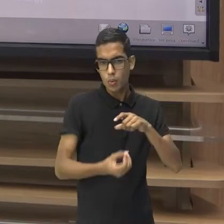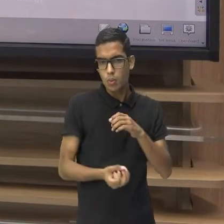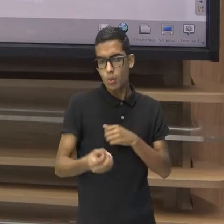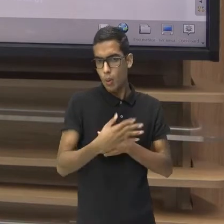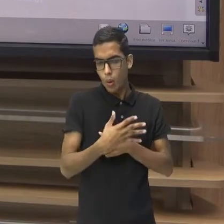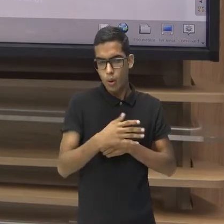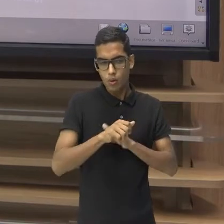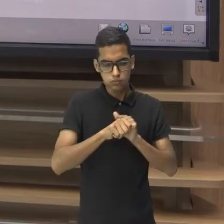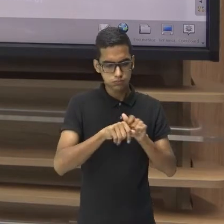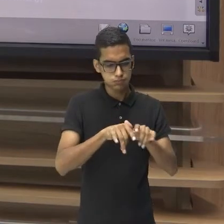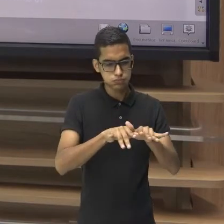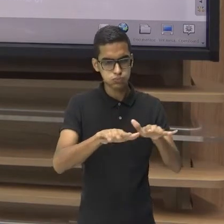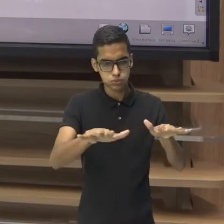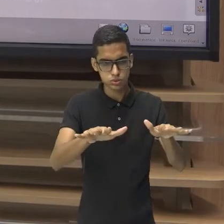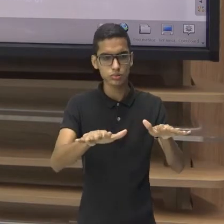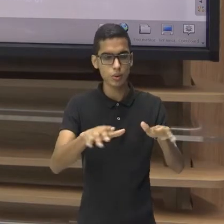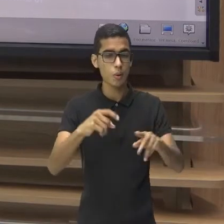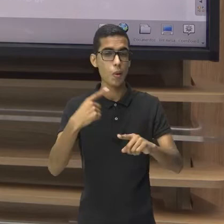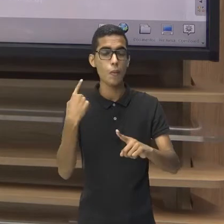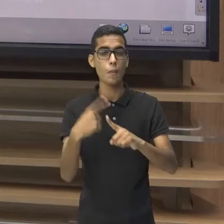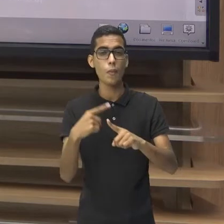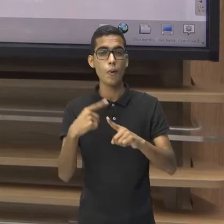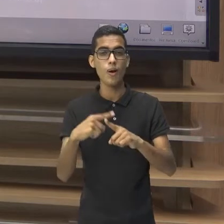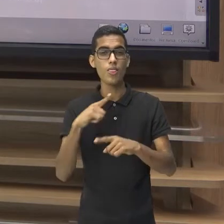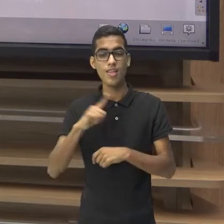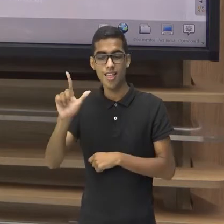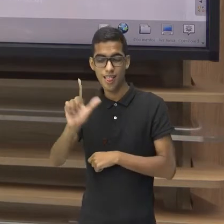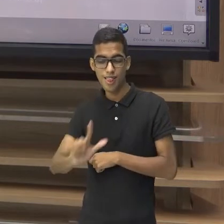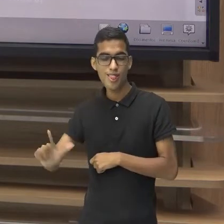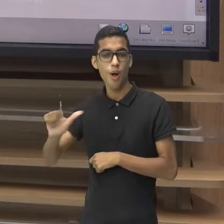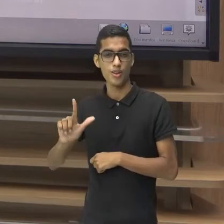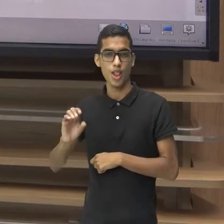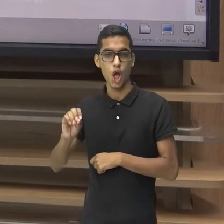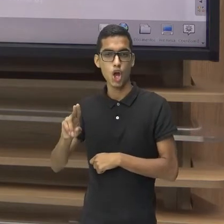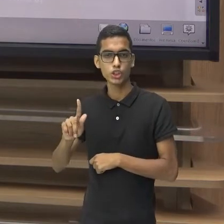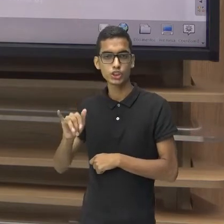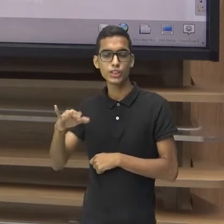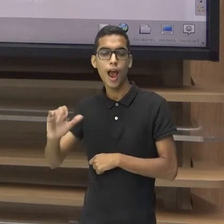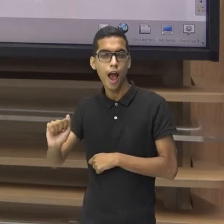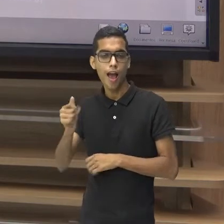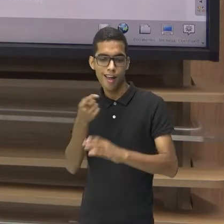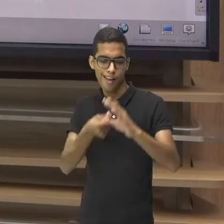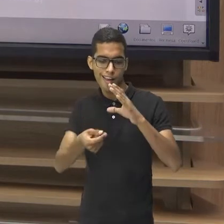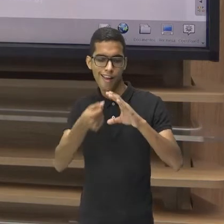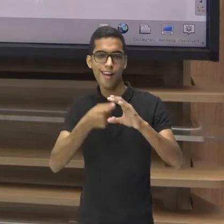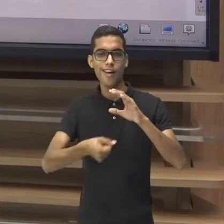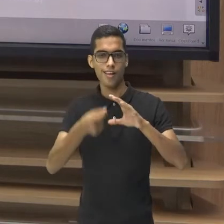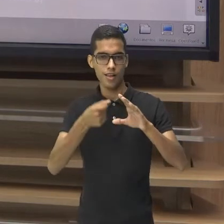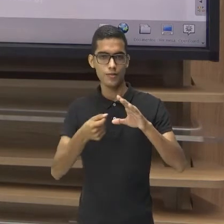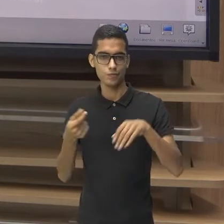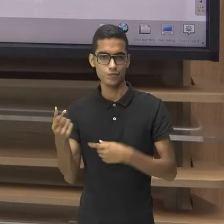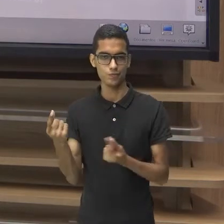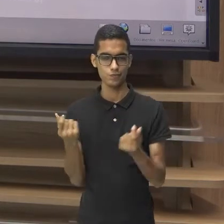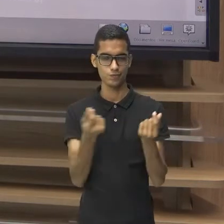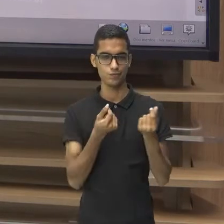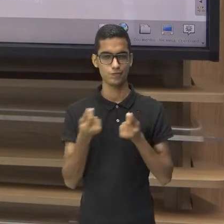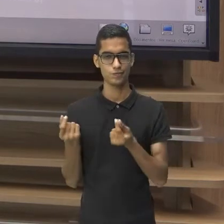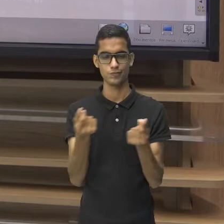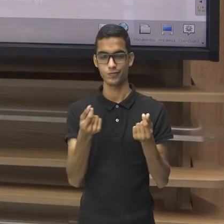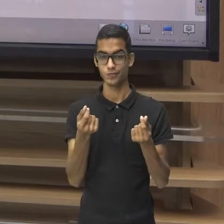lógica do dinheiro, a lógica capitalista. Foi isso que Adorno